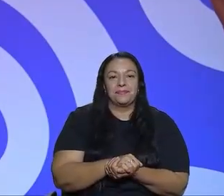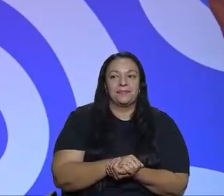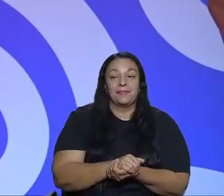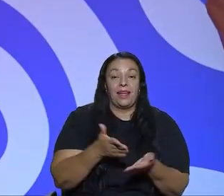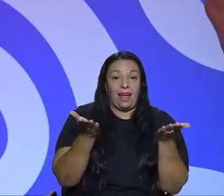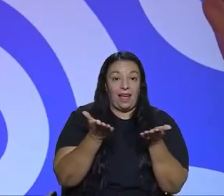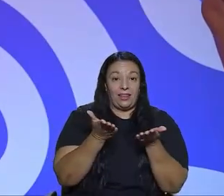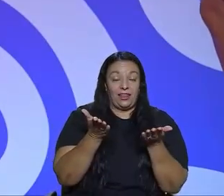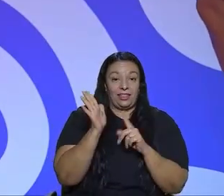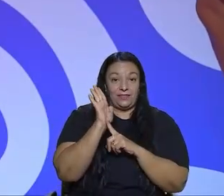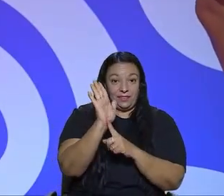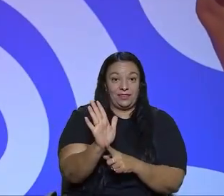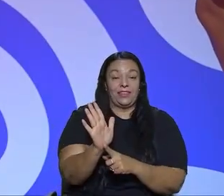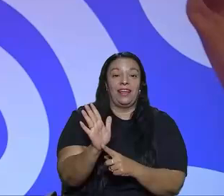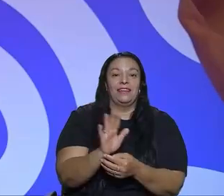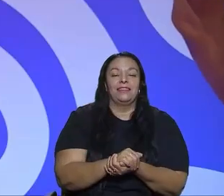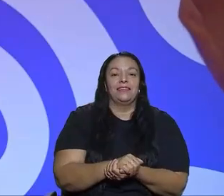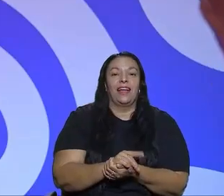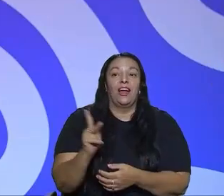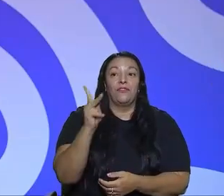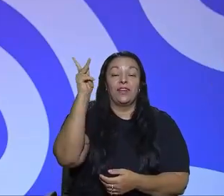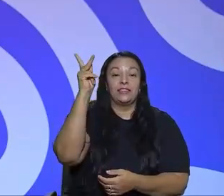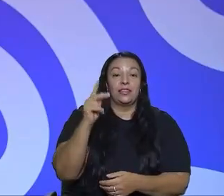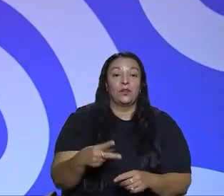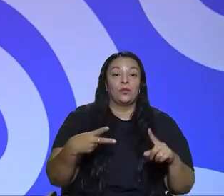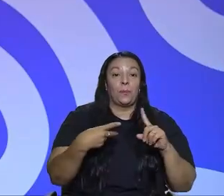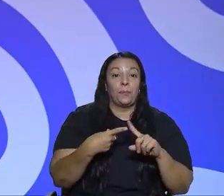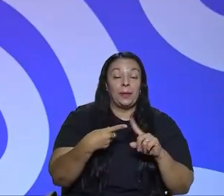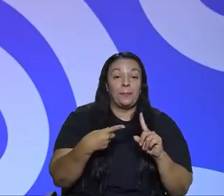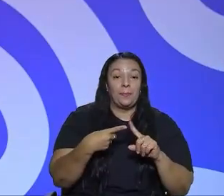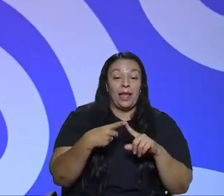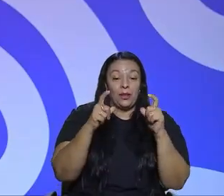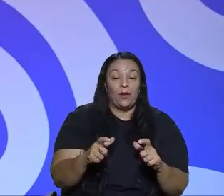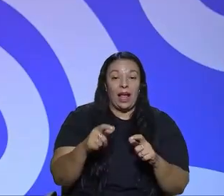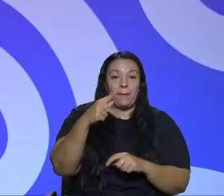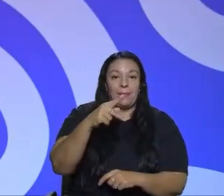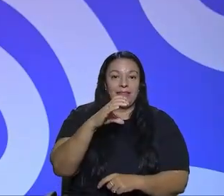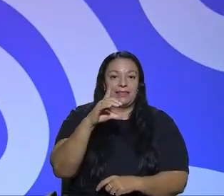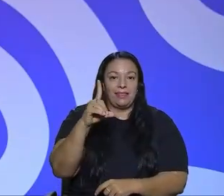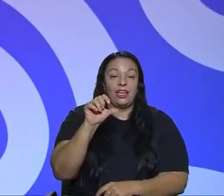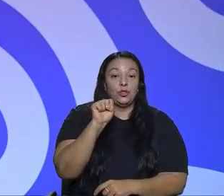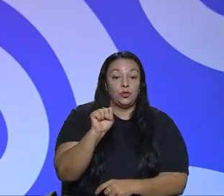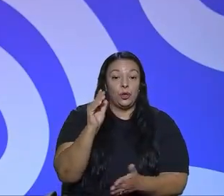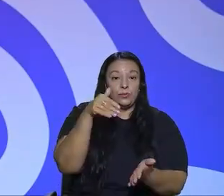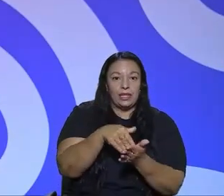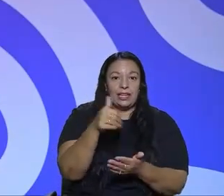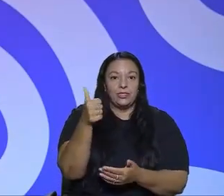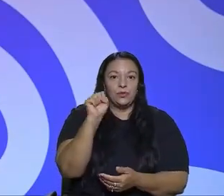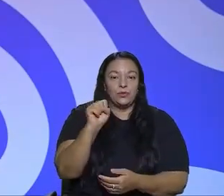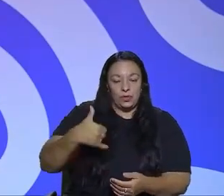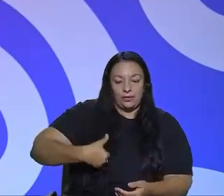E agora a gente vai anunciar o vencedor do primeiro lugar na categoria PCD de 8 a 18